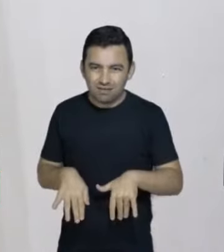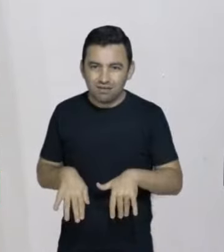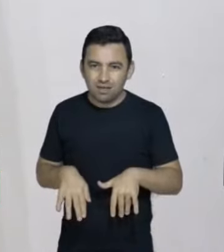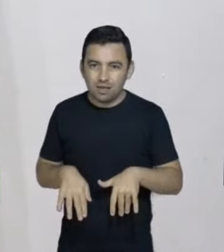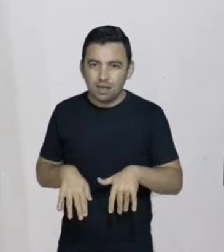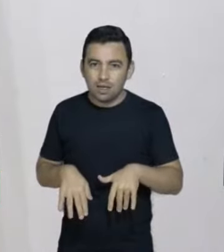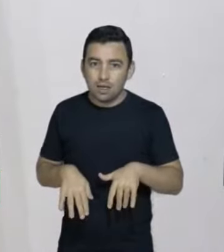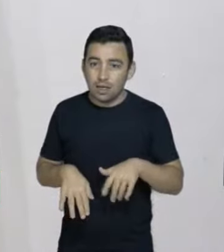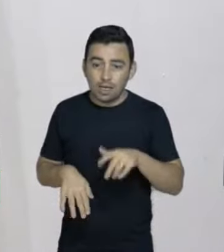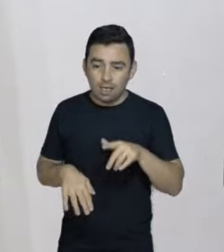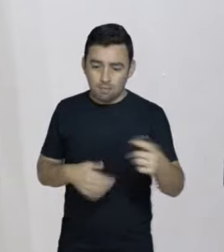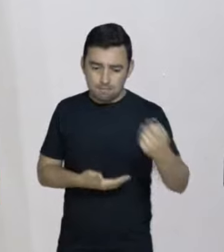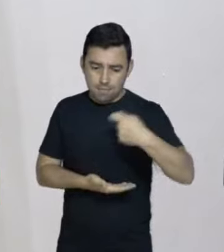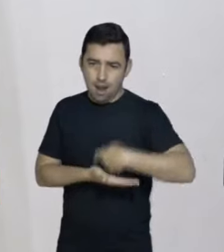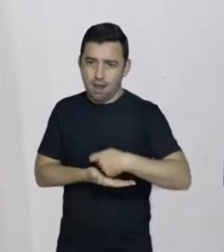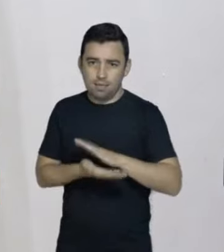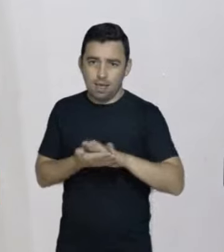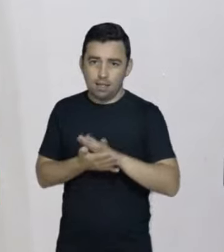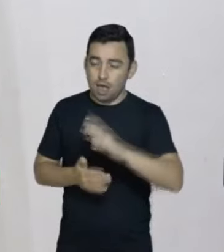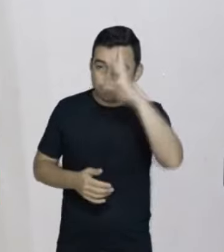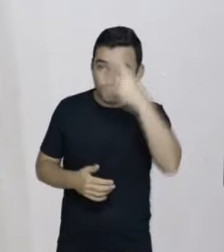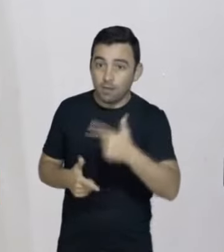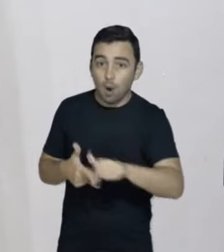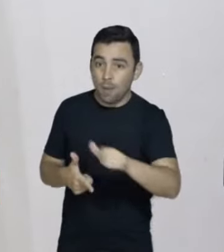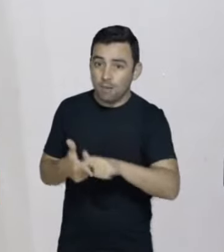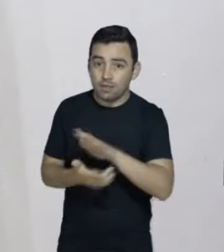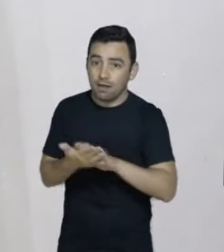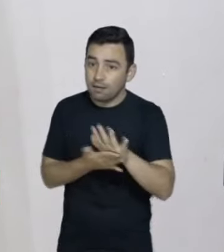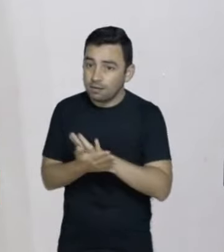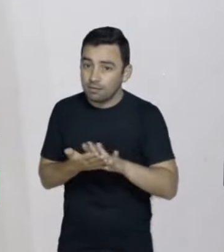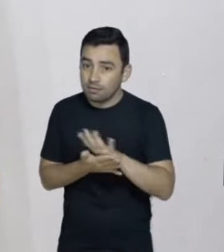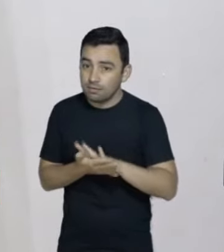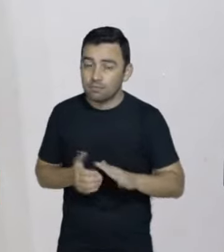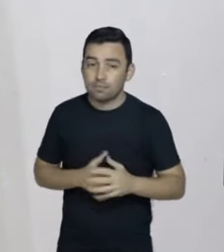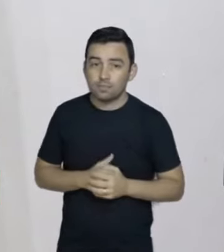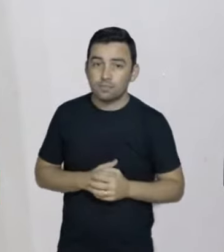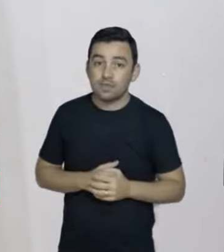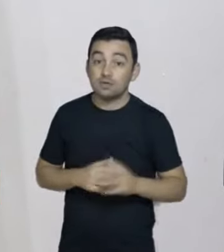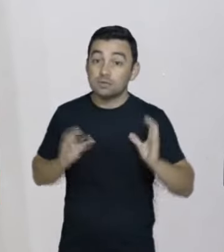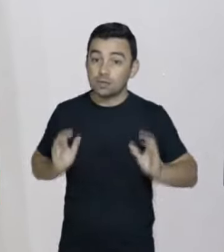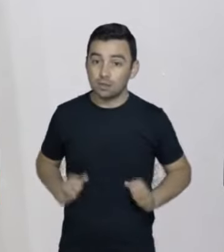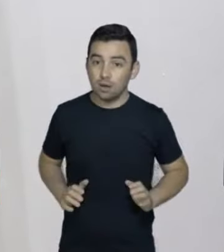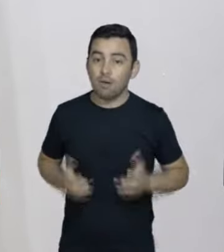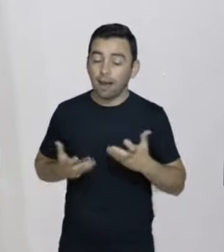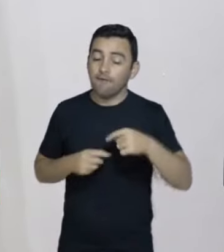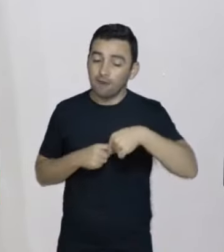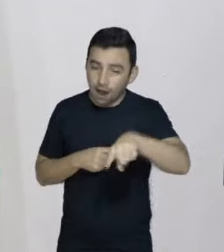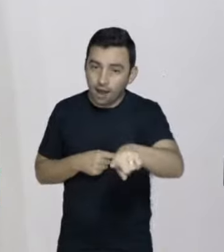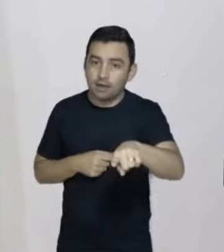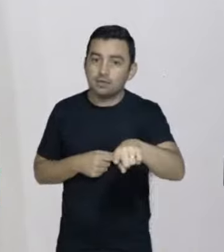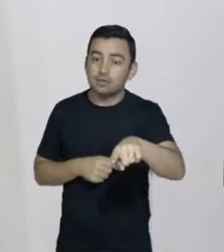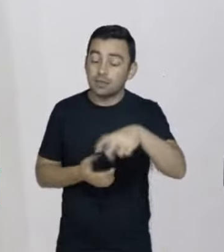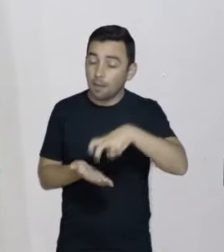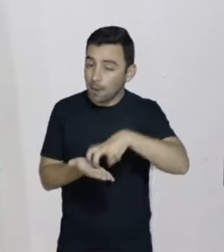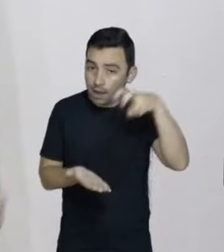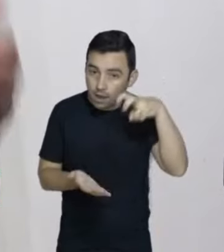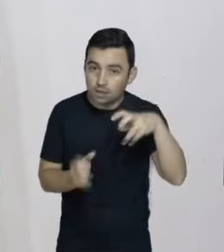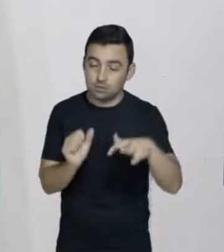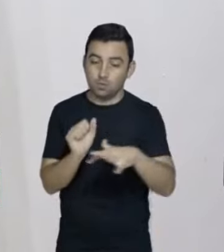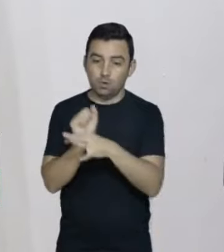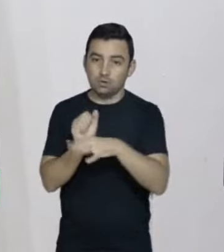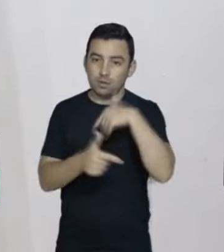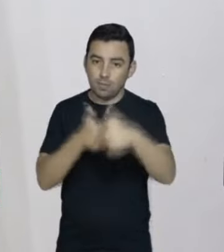não é pago um salário para ele para resolver esse problema, de forma alguma. O cidadão quer ir de manhã com segurança para o trabalho,